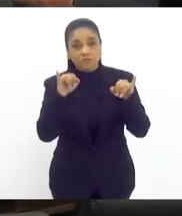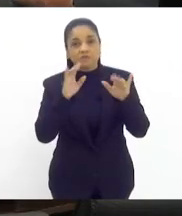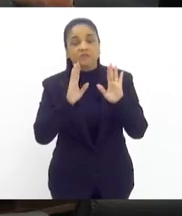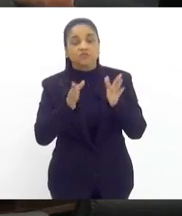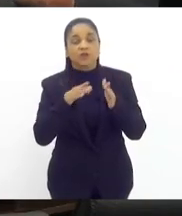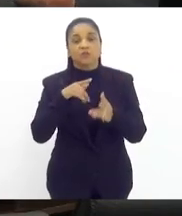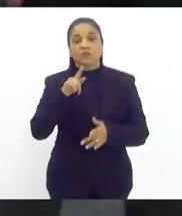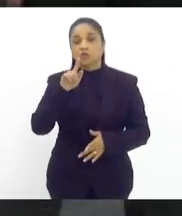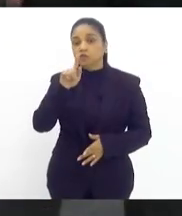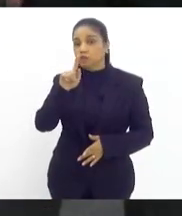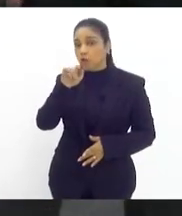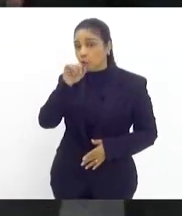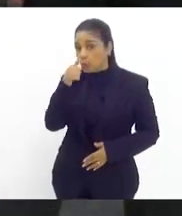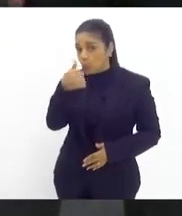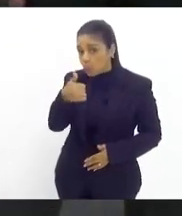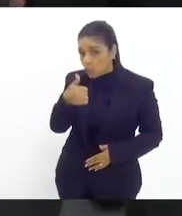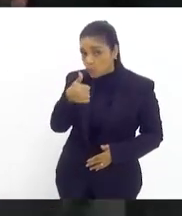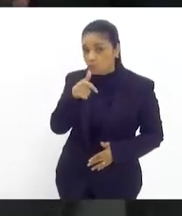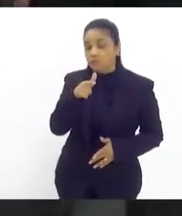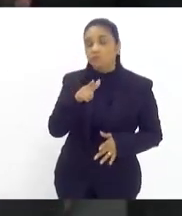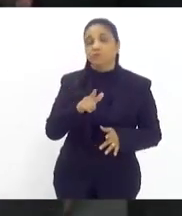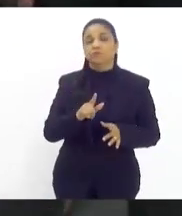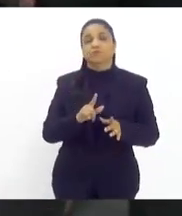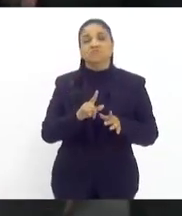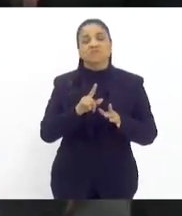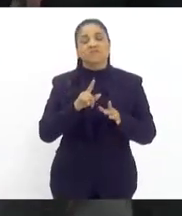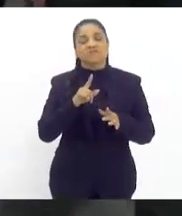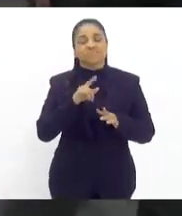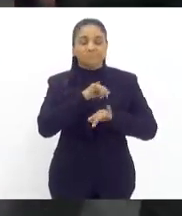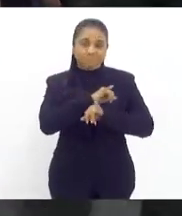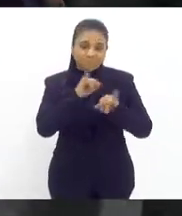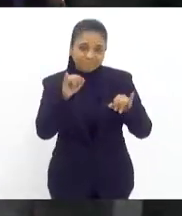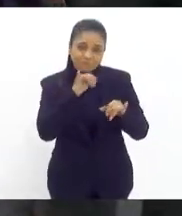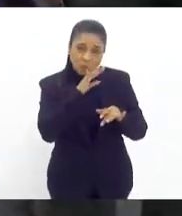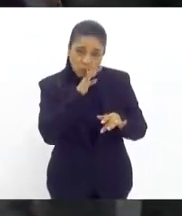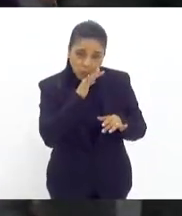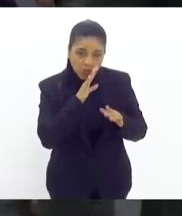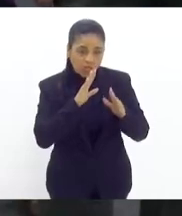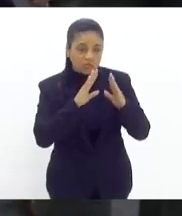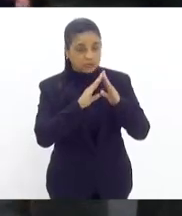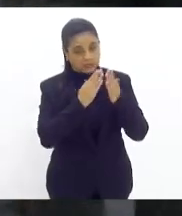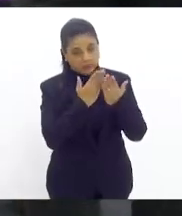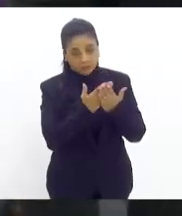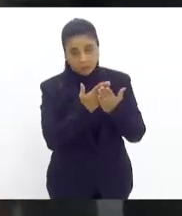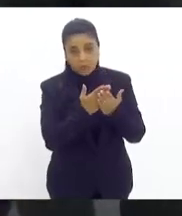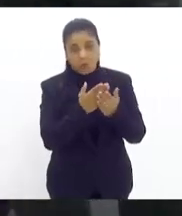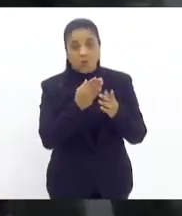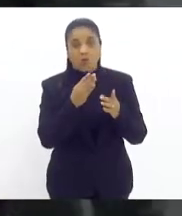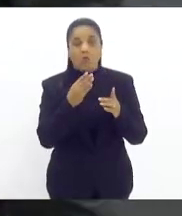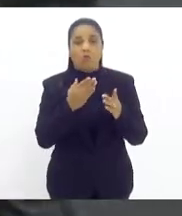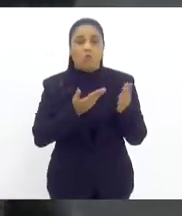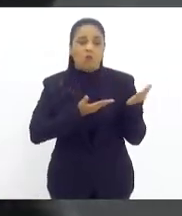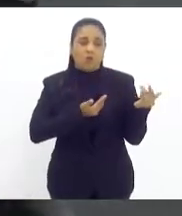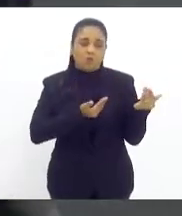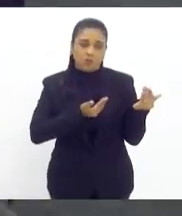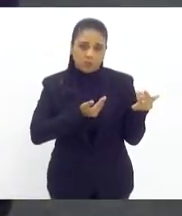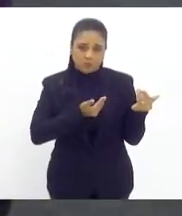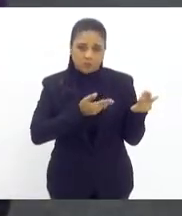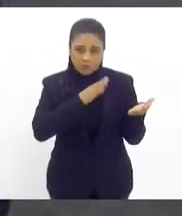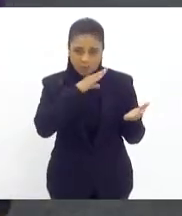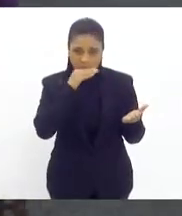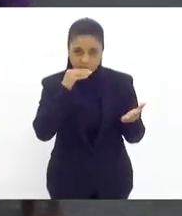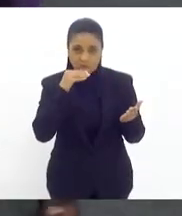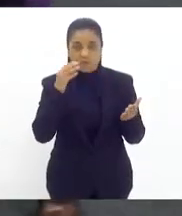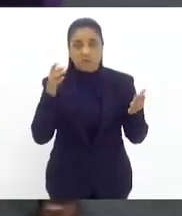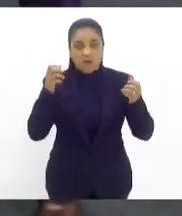já no G1 e infelizmente é mais uma notícia ruim que envolve um ambiente escolar um adolescente autista mais um adolescente